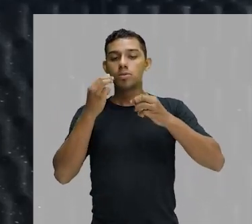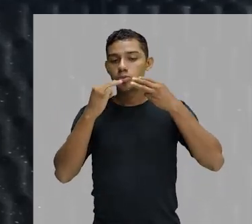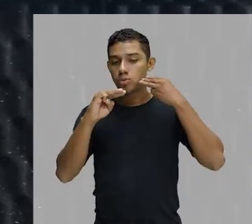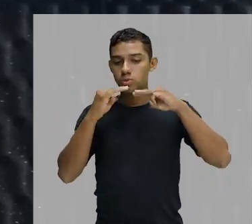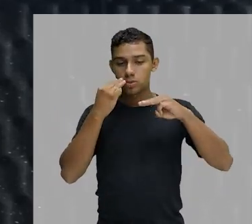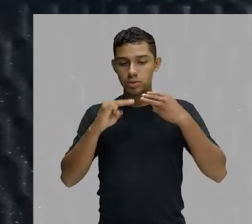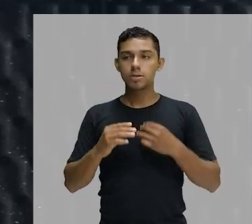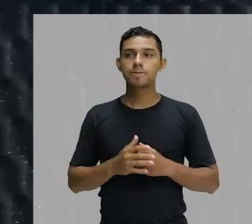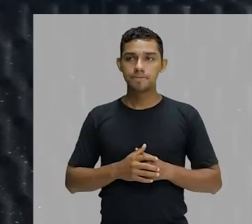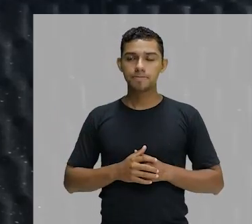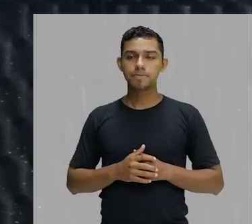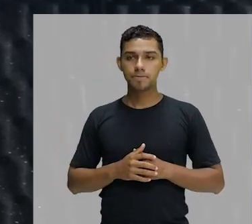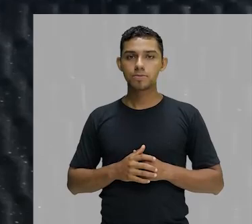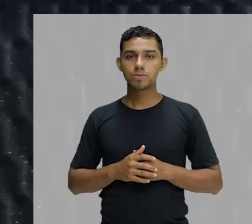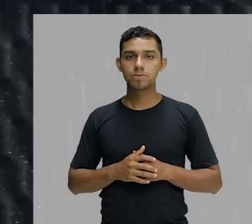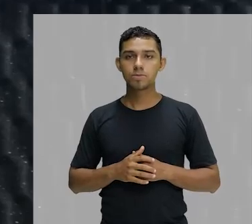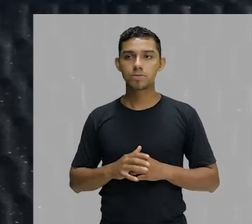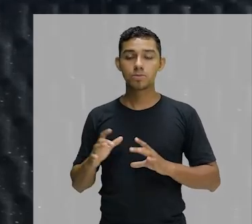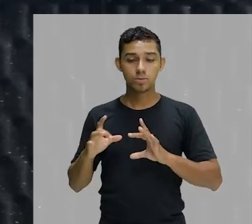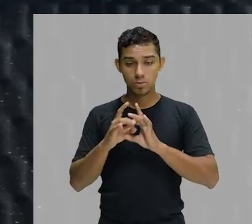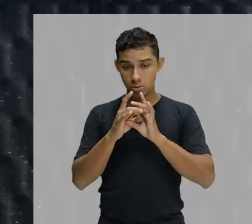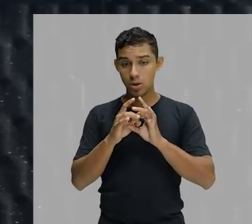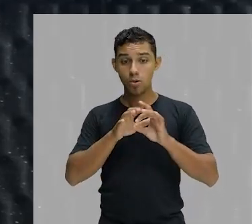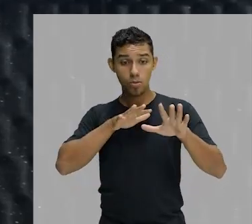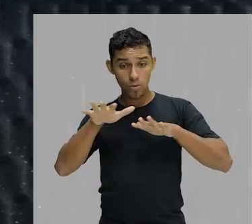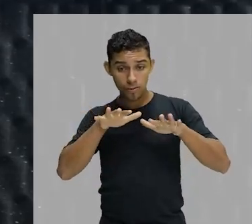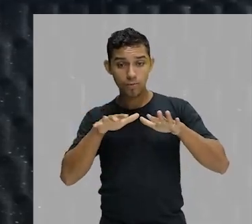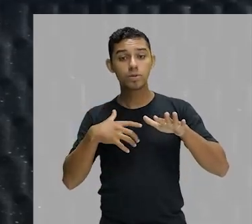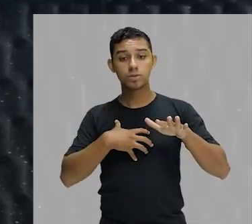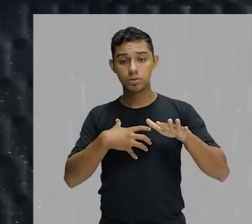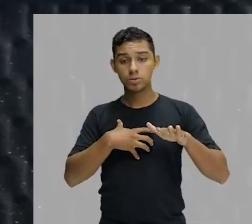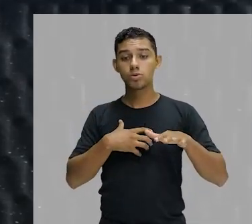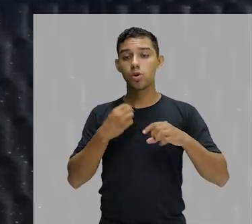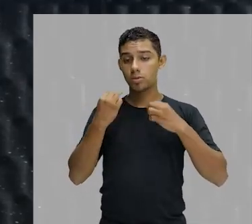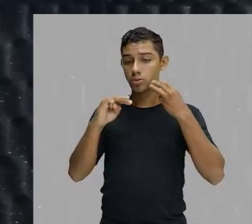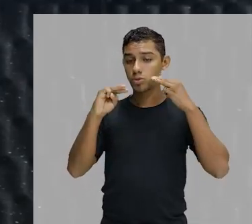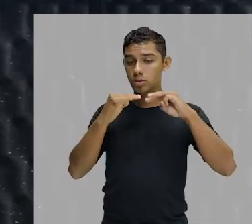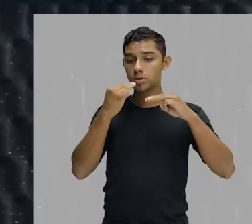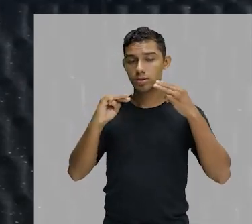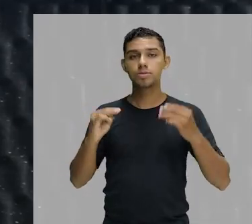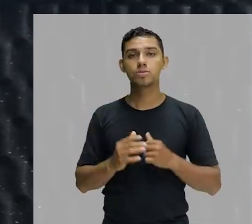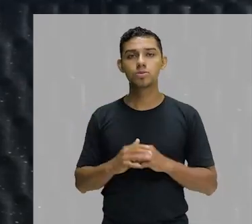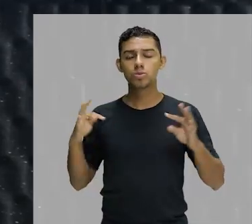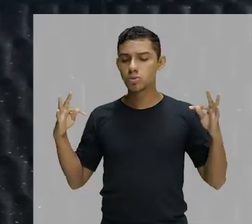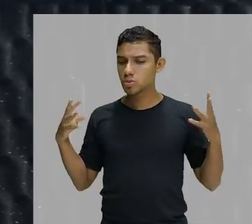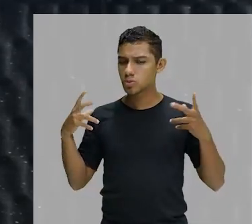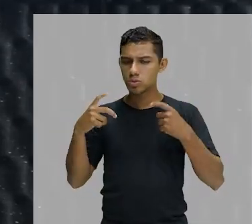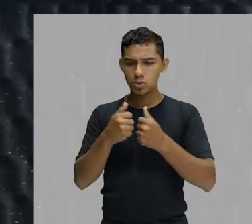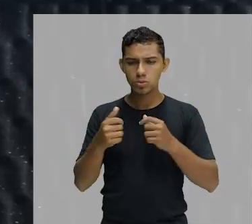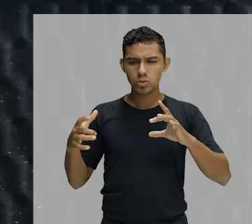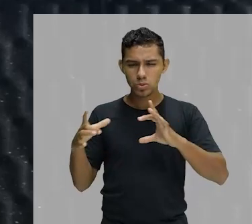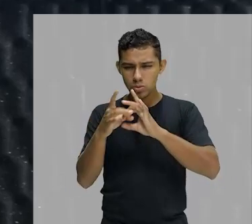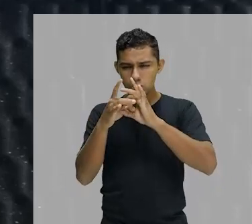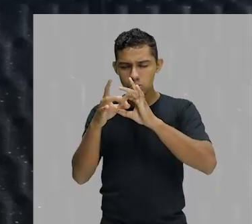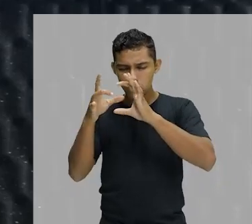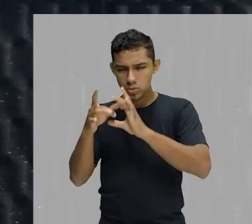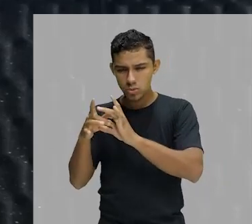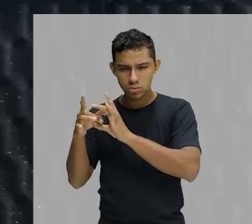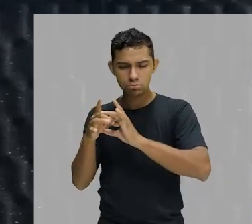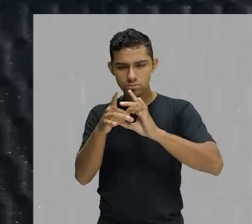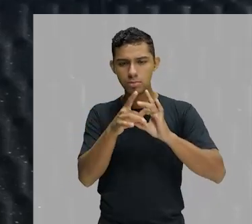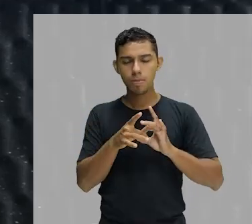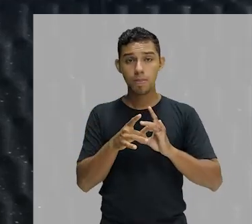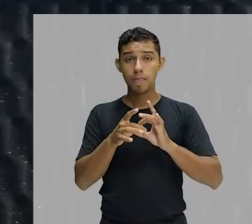vou aqui fazer esse paralelo com os movimentos que ela realiza com a música. Tudo está ali, tudo bem encaixadinho, tudo